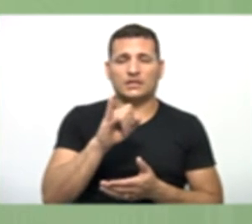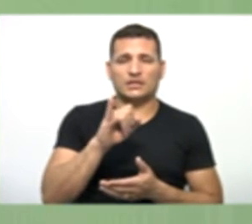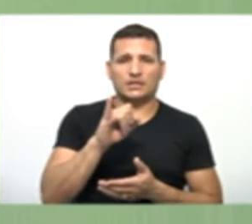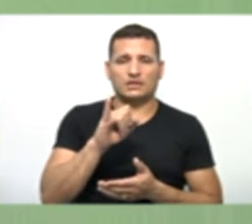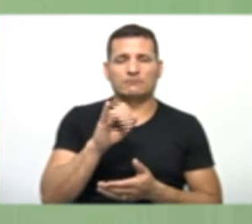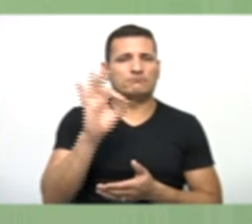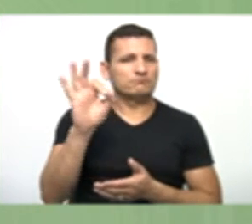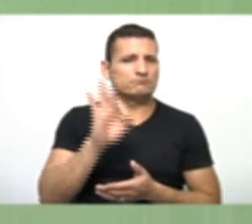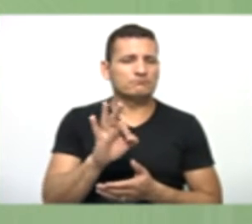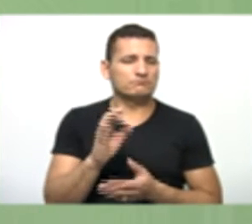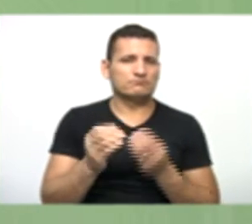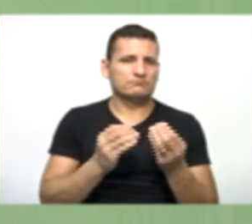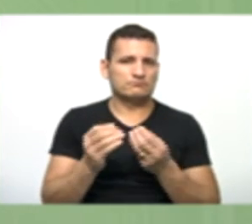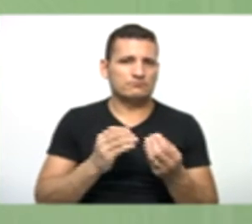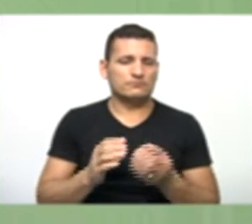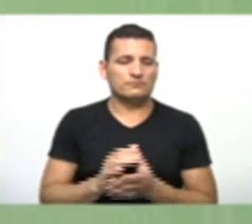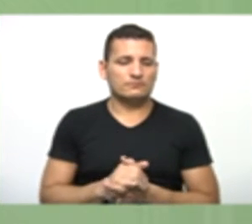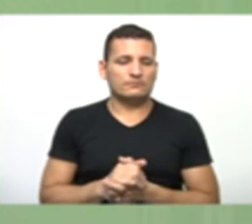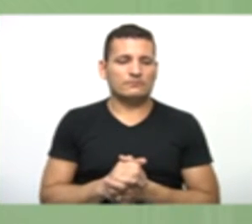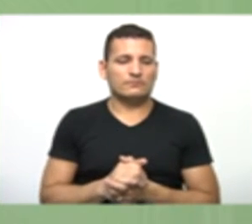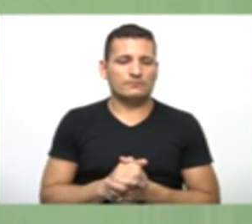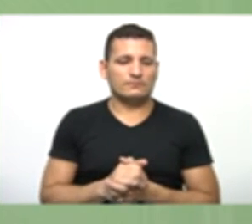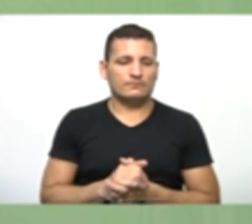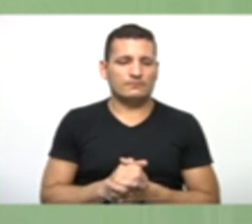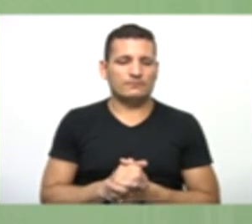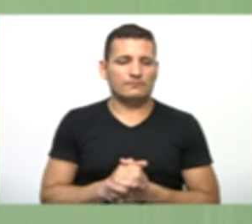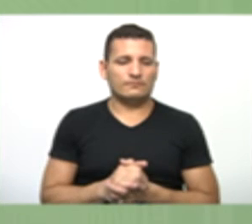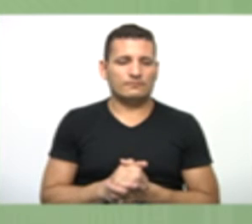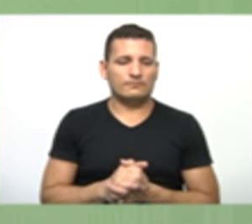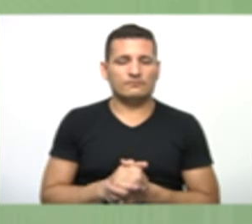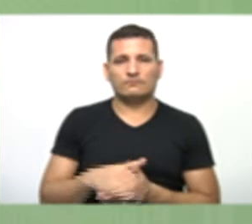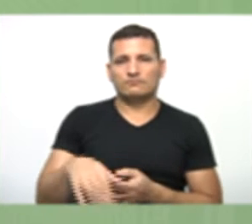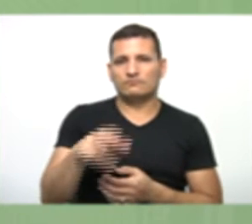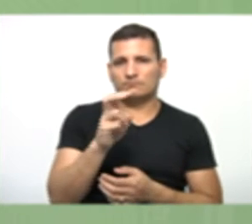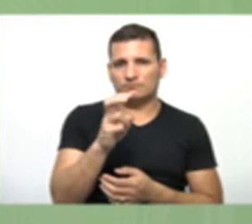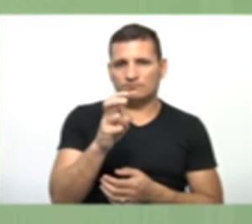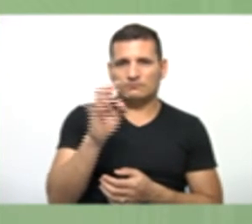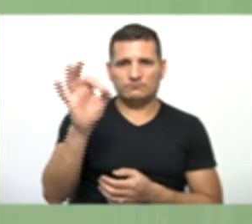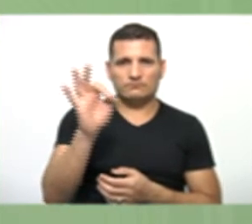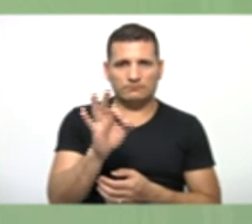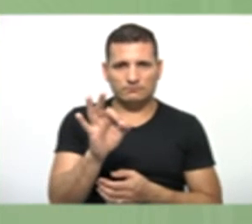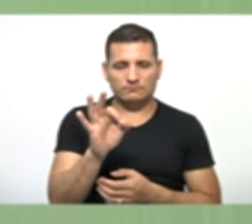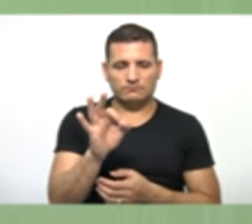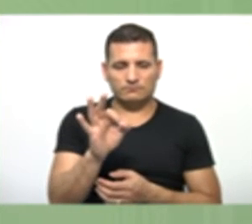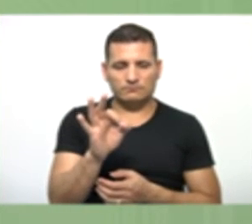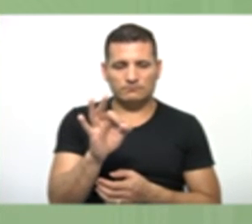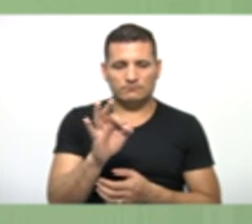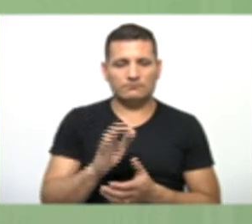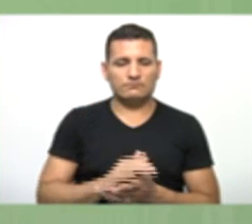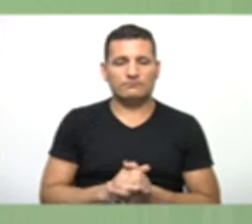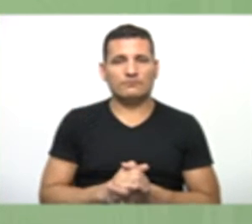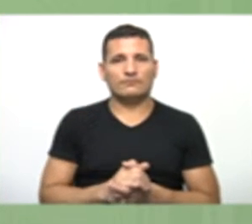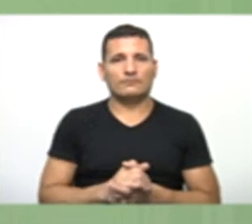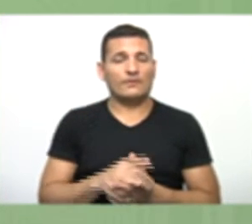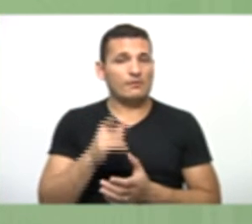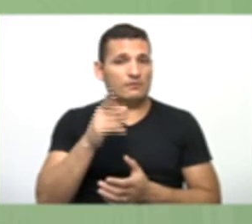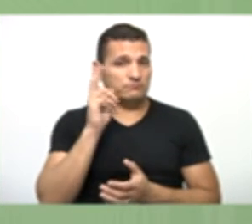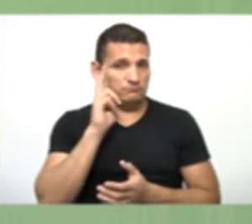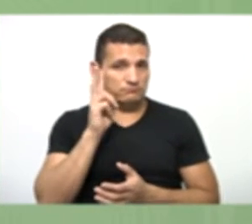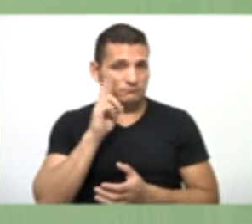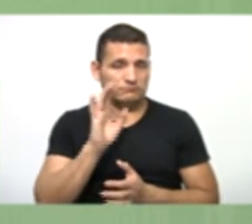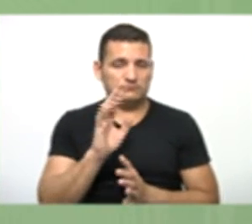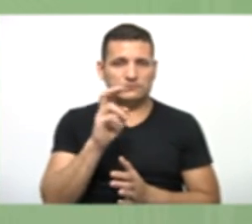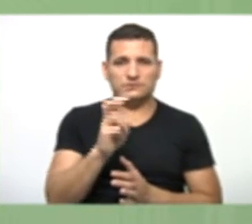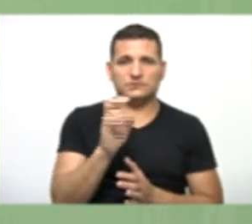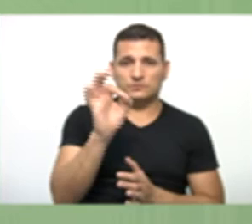loja utiliza quando faz uma compra parcelada? 5%. Pronto. Lembrando que 5%